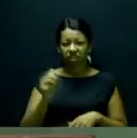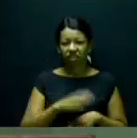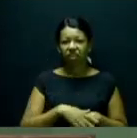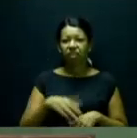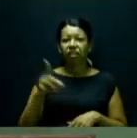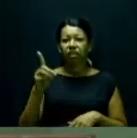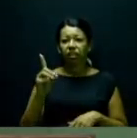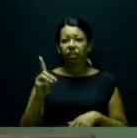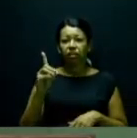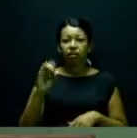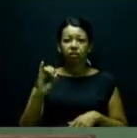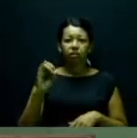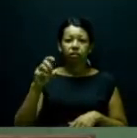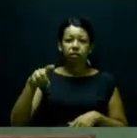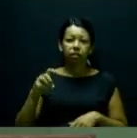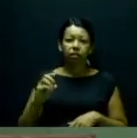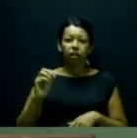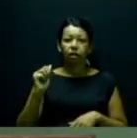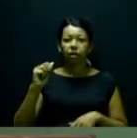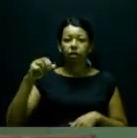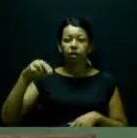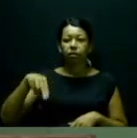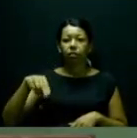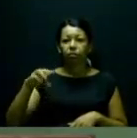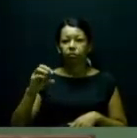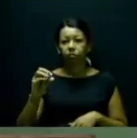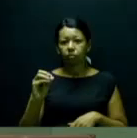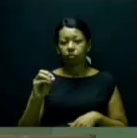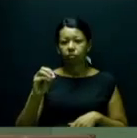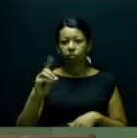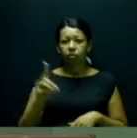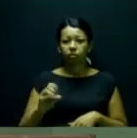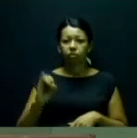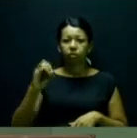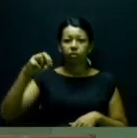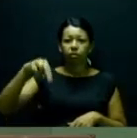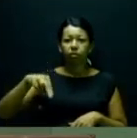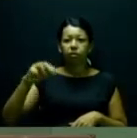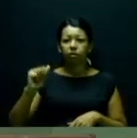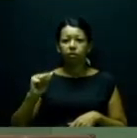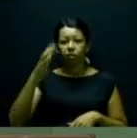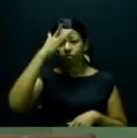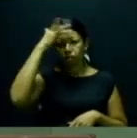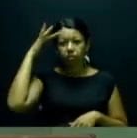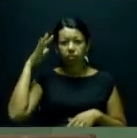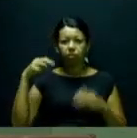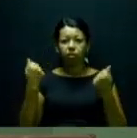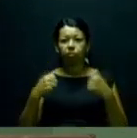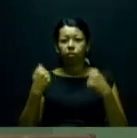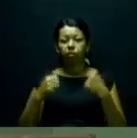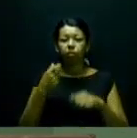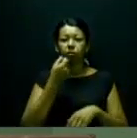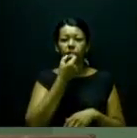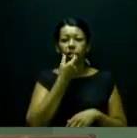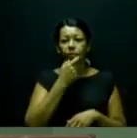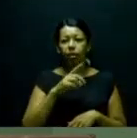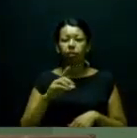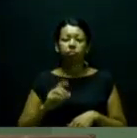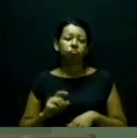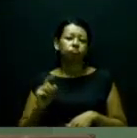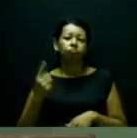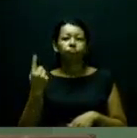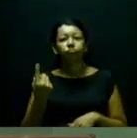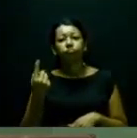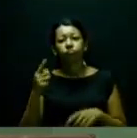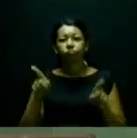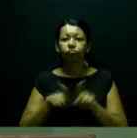doxazosina, porque realmente tem pessoas que estão necessitando desse medicamento. Se fosse só esses também, a